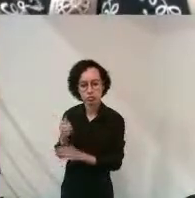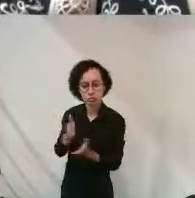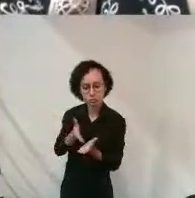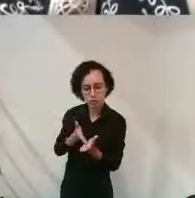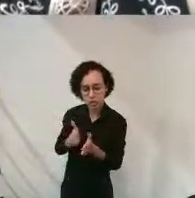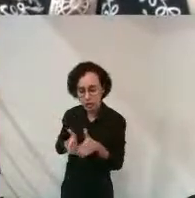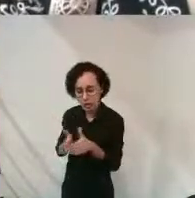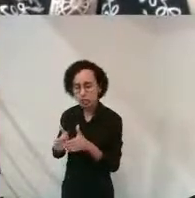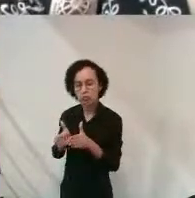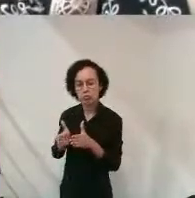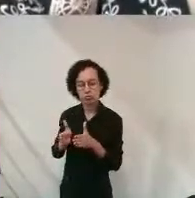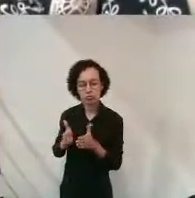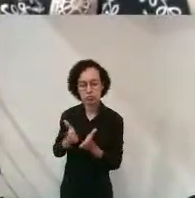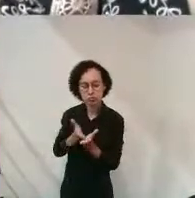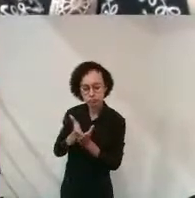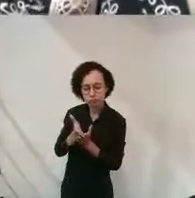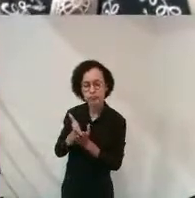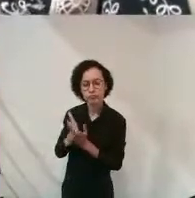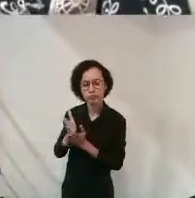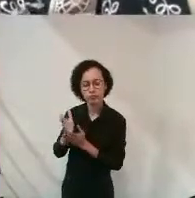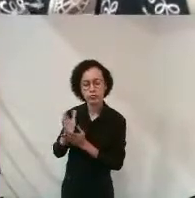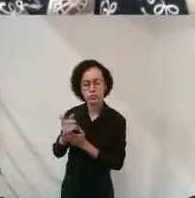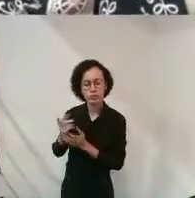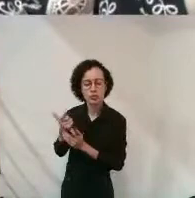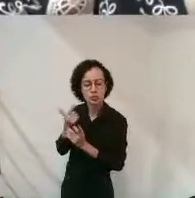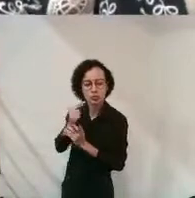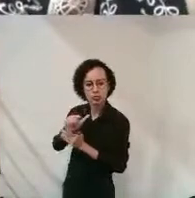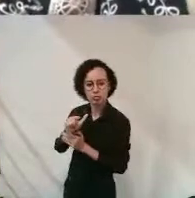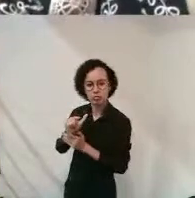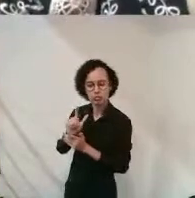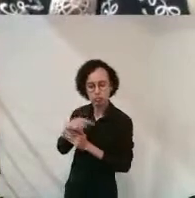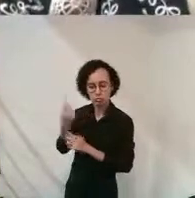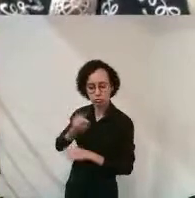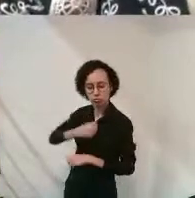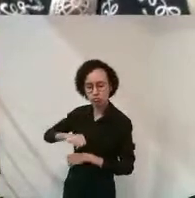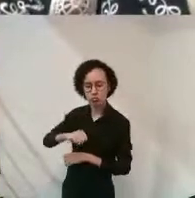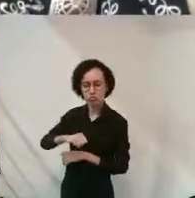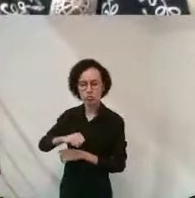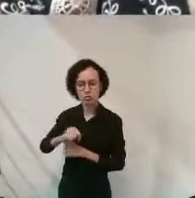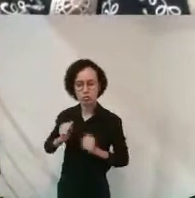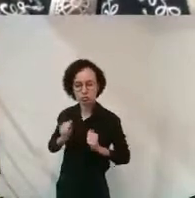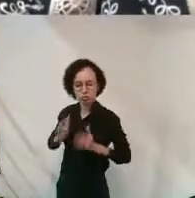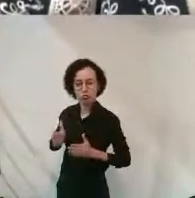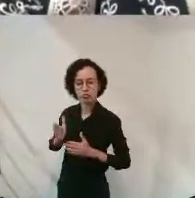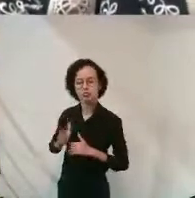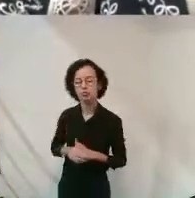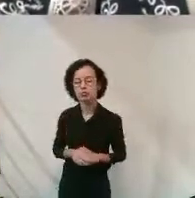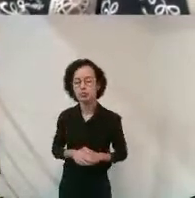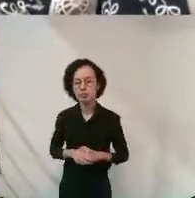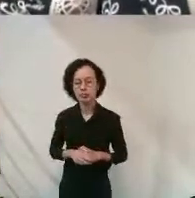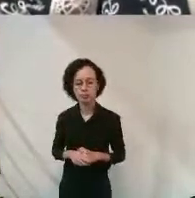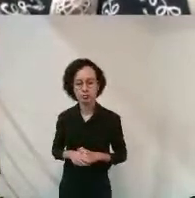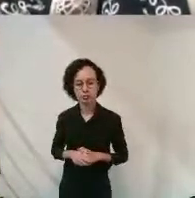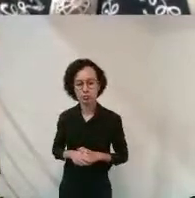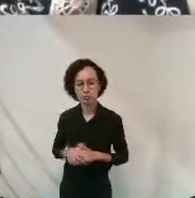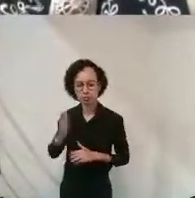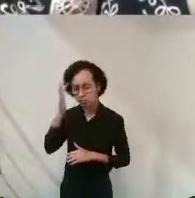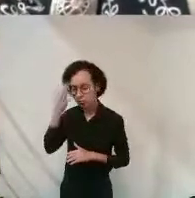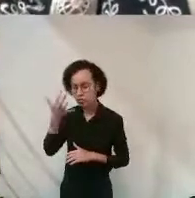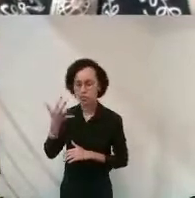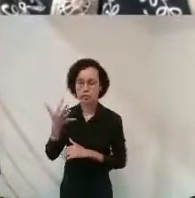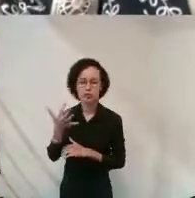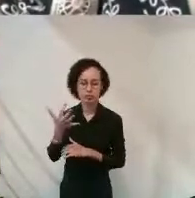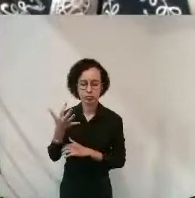caminhos e buscar o que tanto hoje nós defendemos como uma atuação proativa,